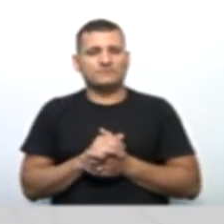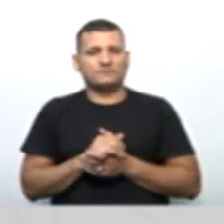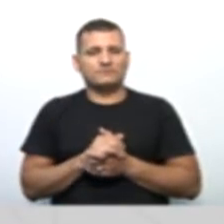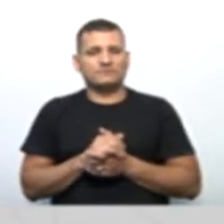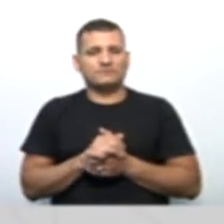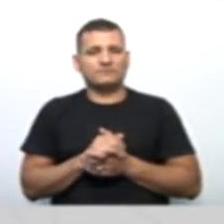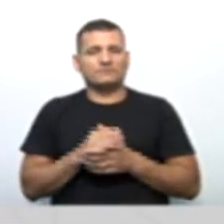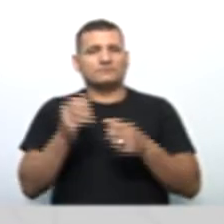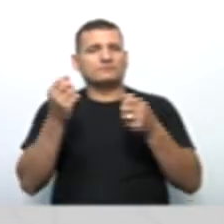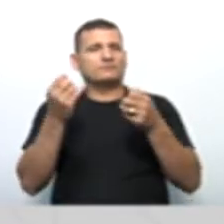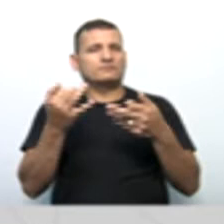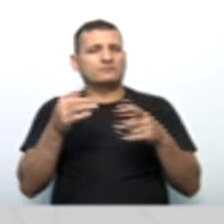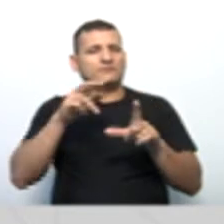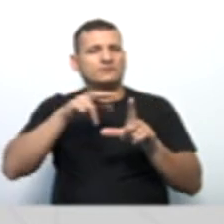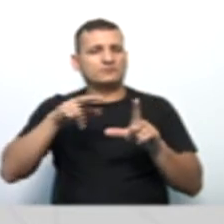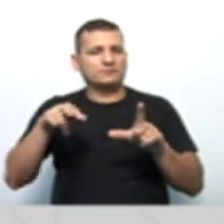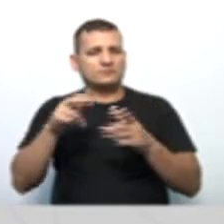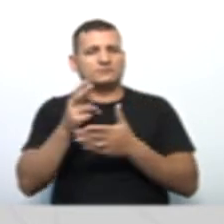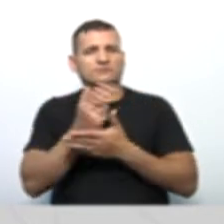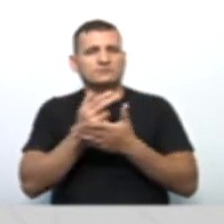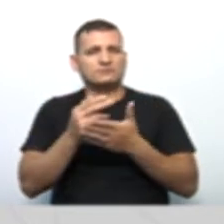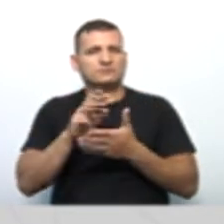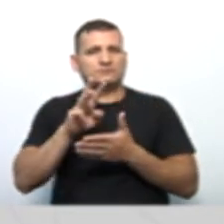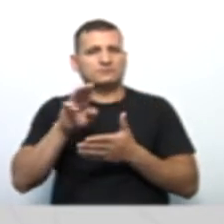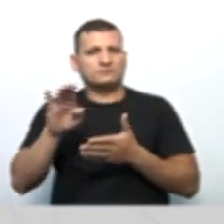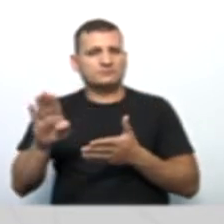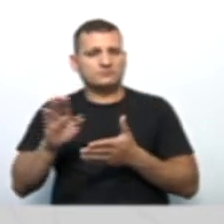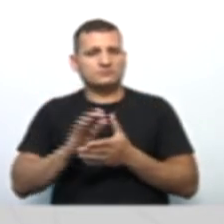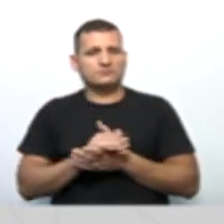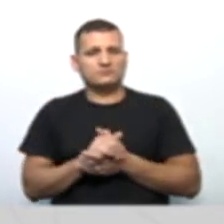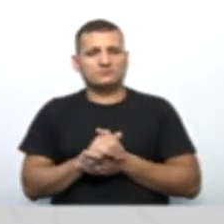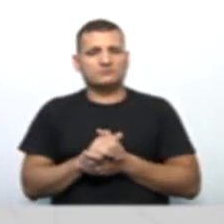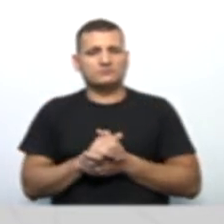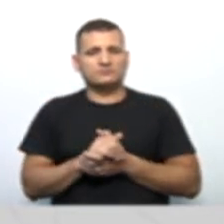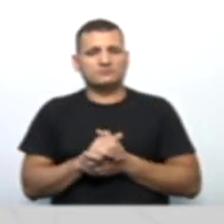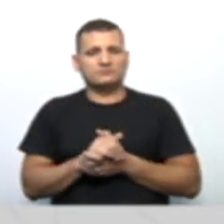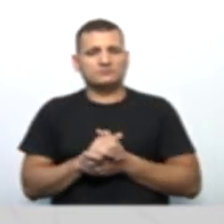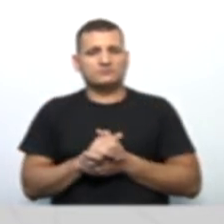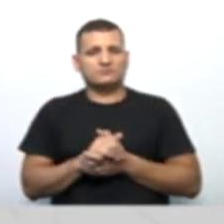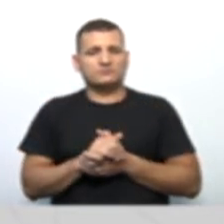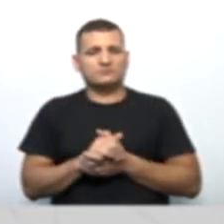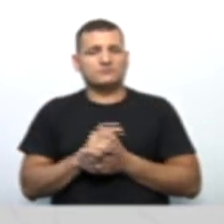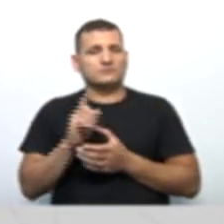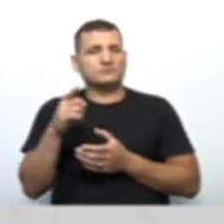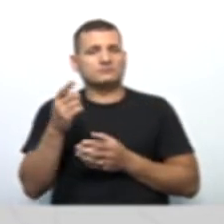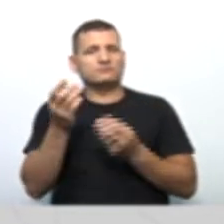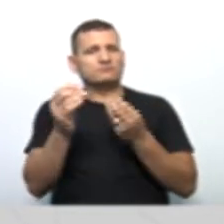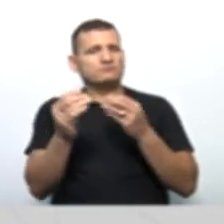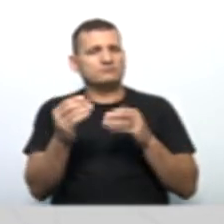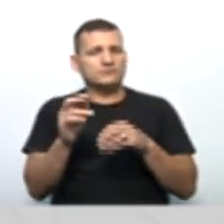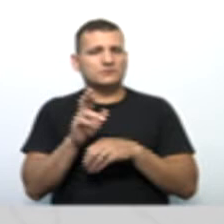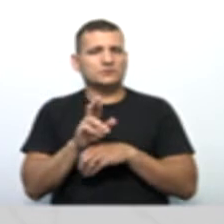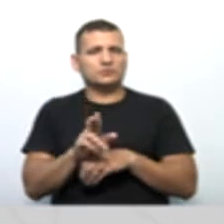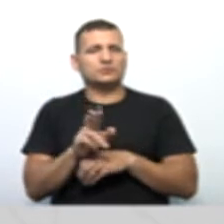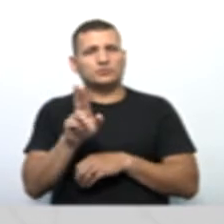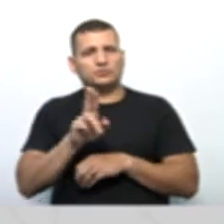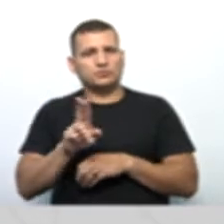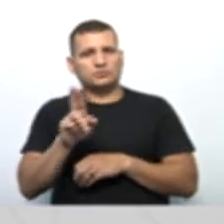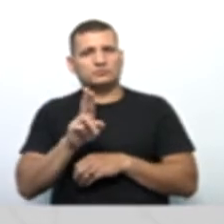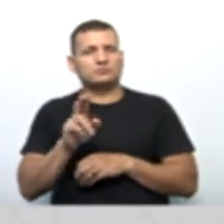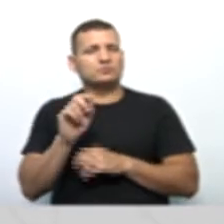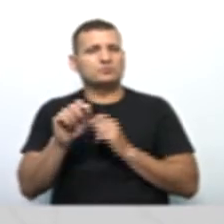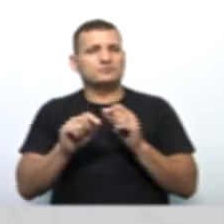explicar o que a legibilidade no sistema para internet depois né você vai comentar outros três recursos úteis para buscar a maior clareza